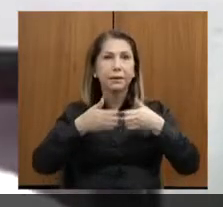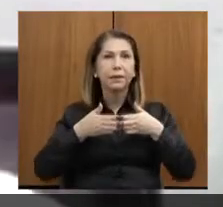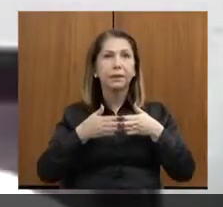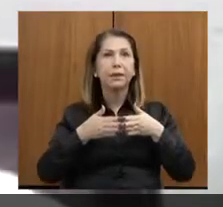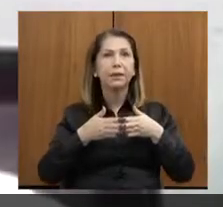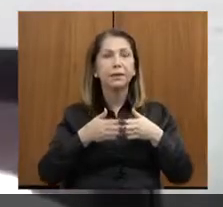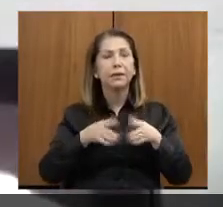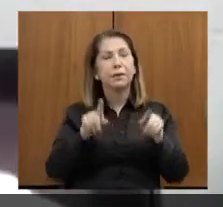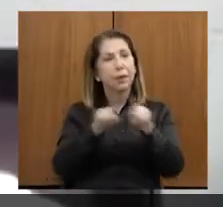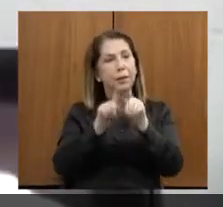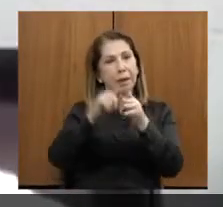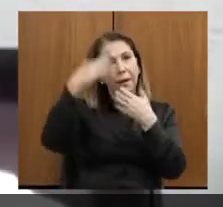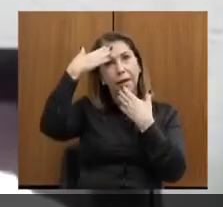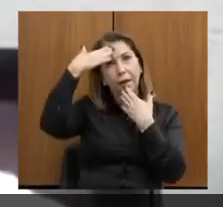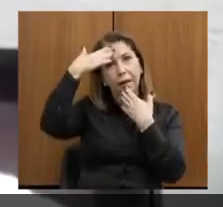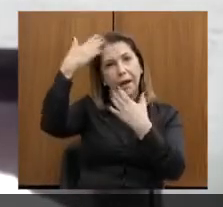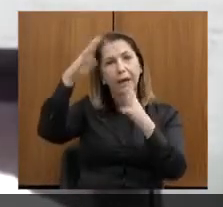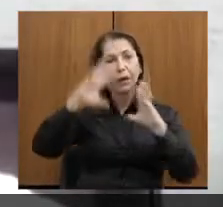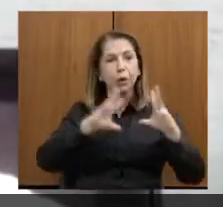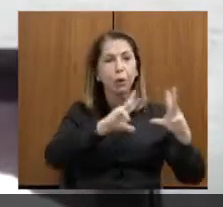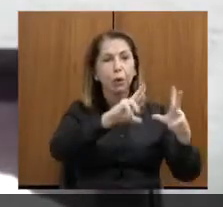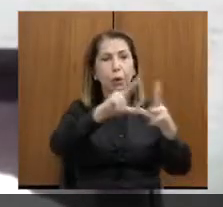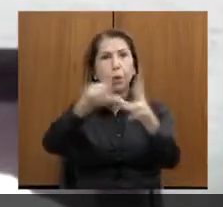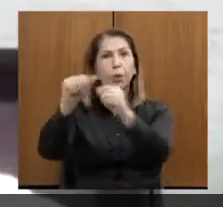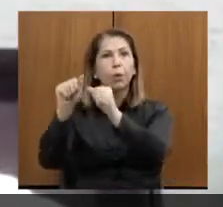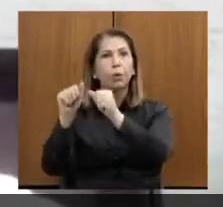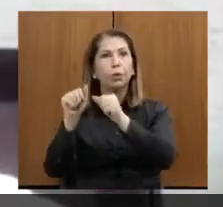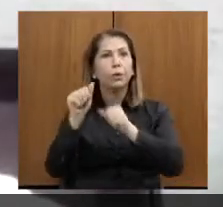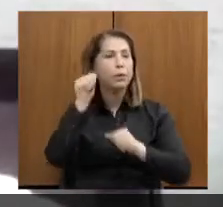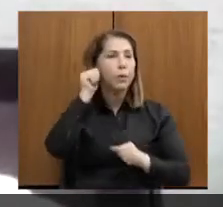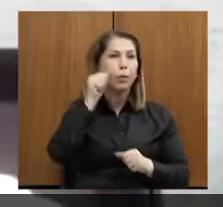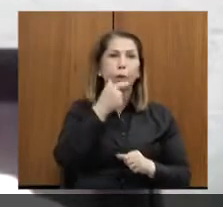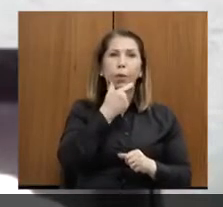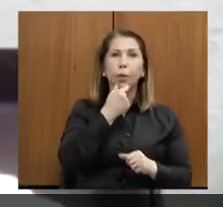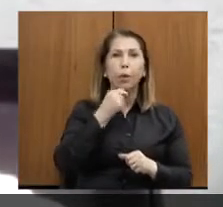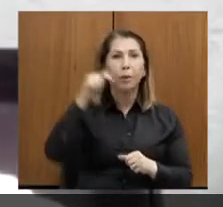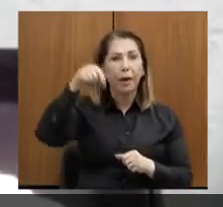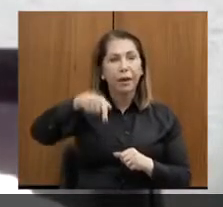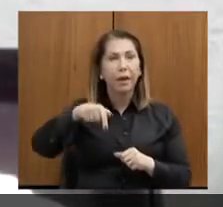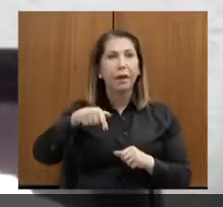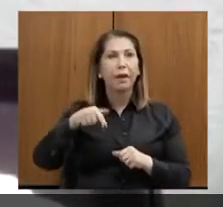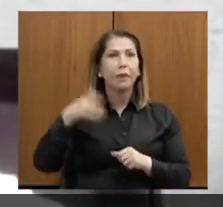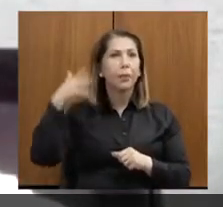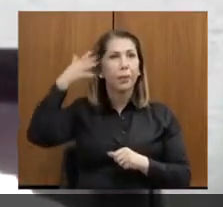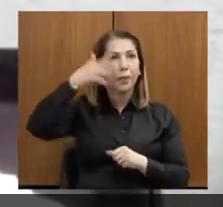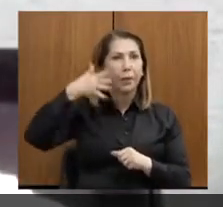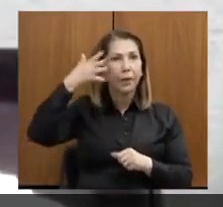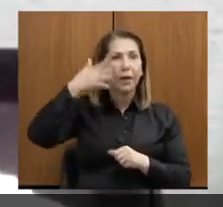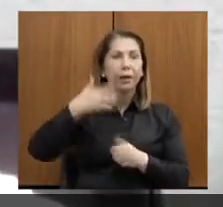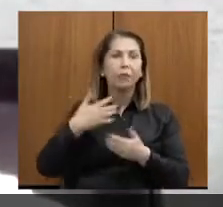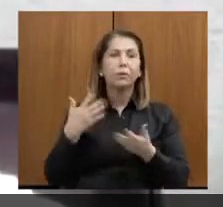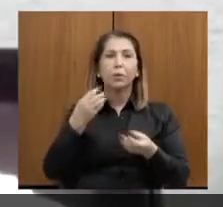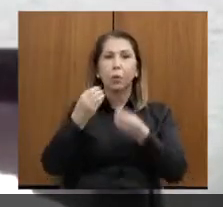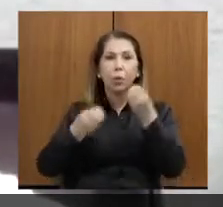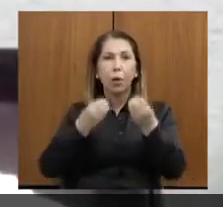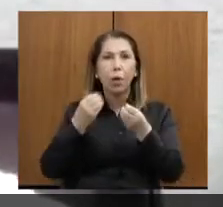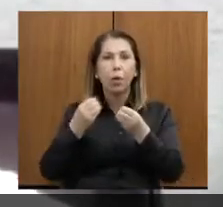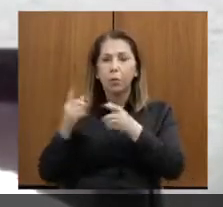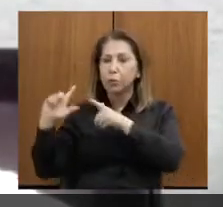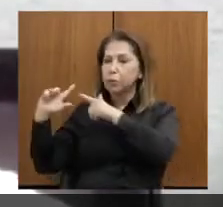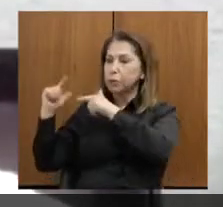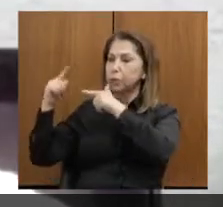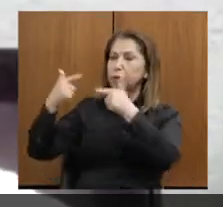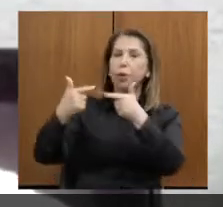e agradeço a todos aqueles a todos aquelas que vieram de nós e que abriram caminho e que nos